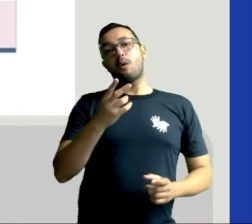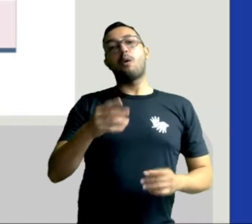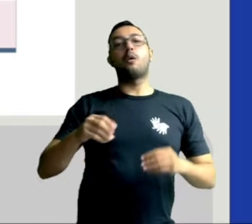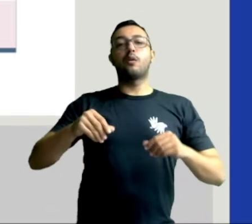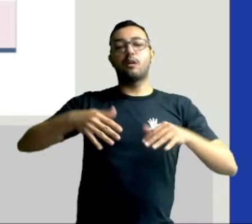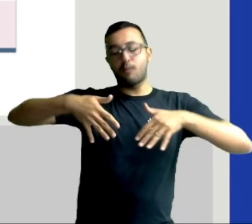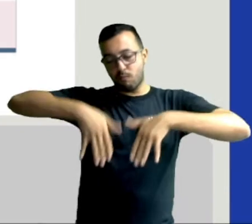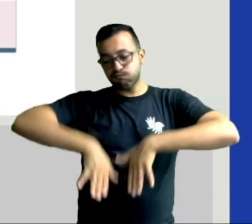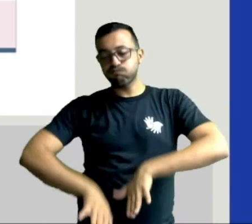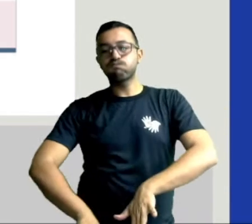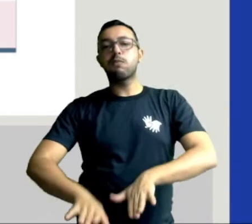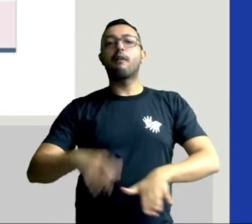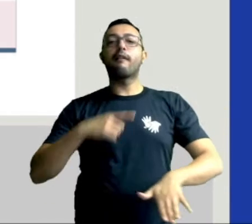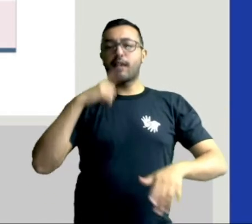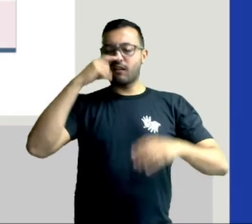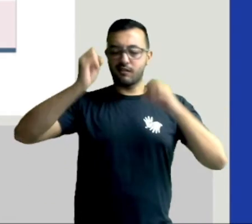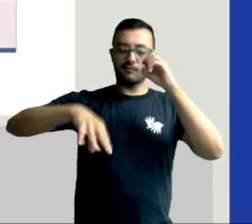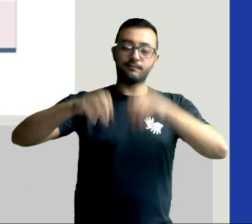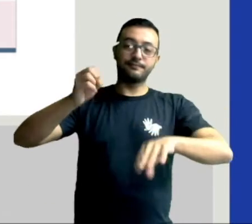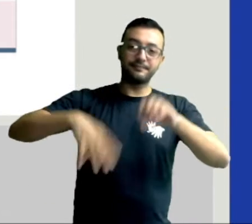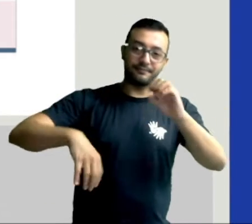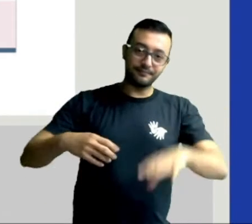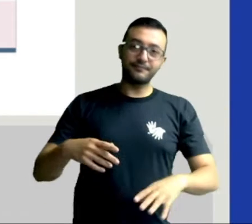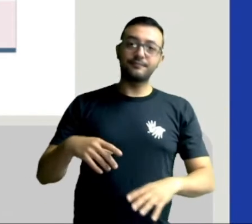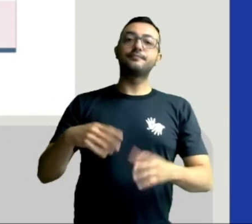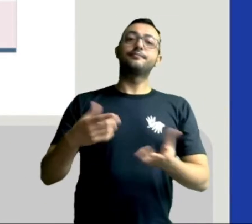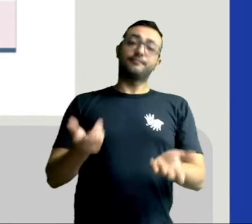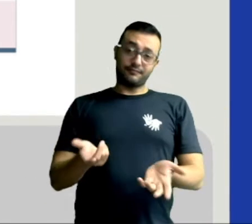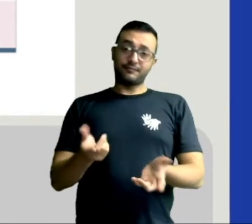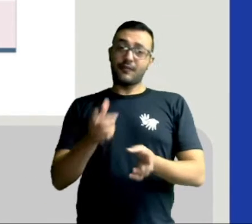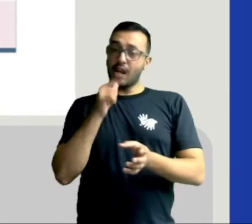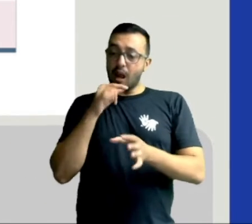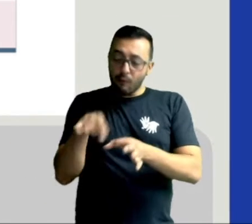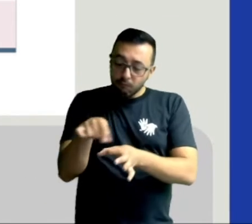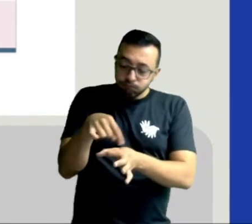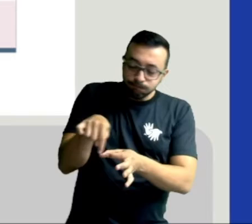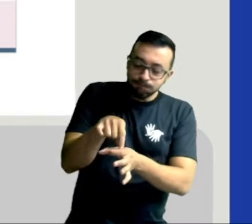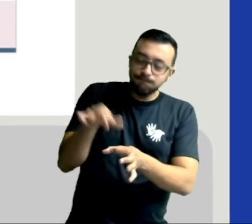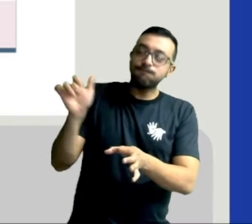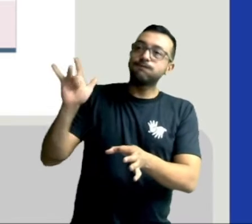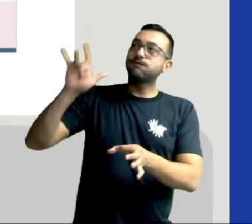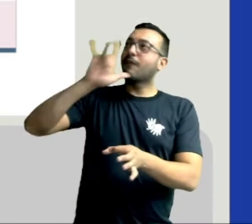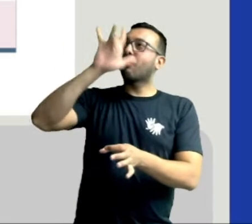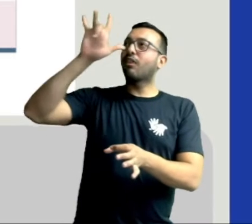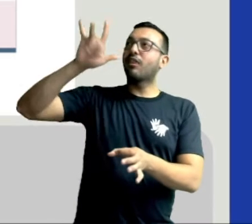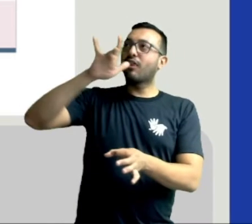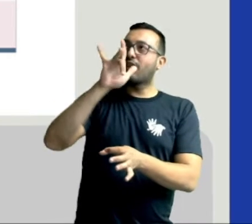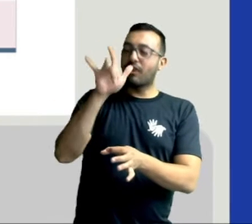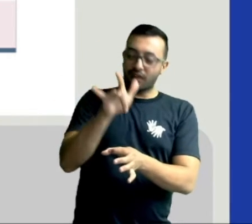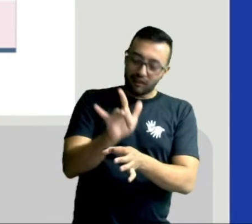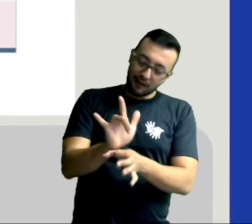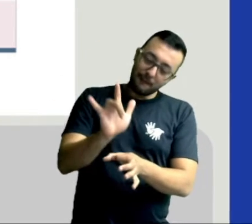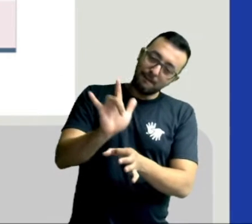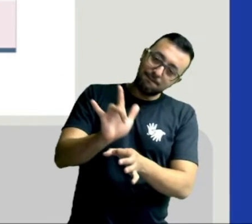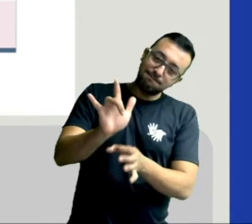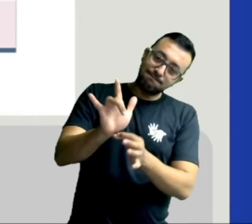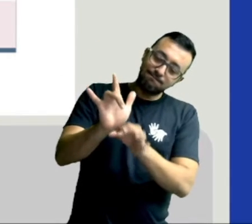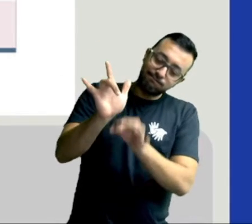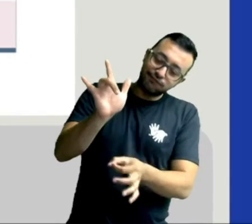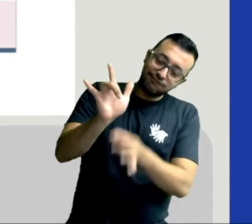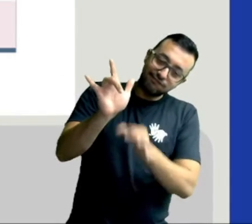baldios que acumulam lixo, o mosquito gosta de depositar seus ovos naquele espaço. Então,